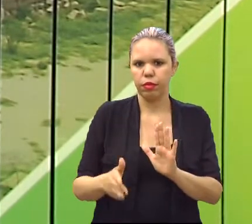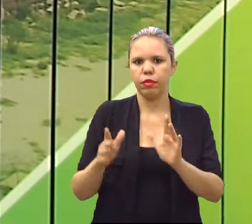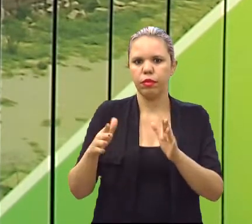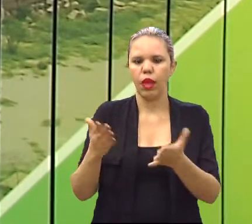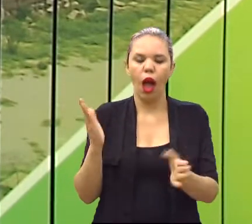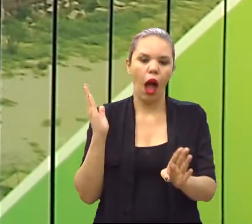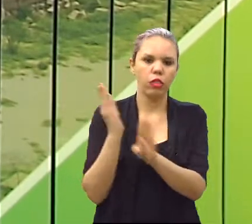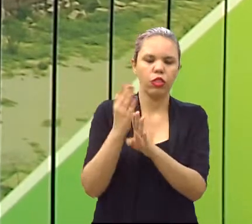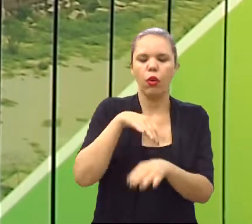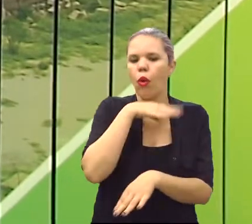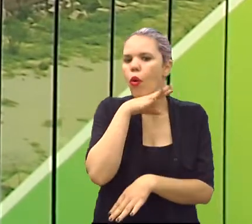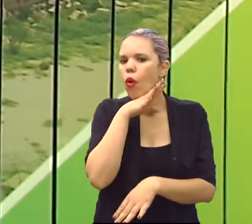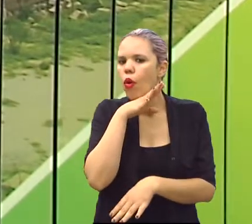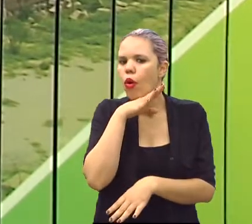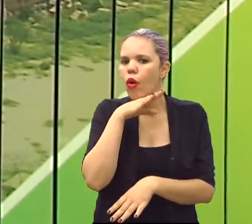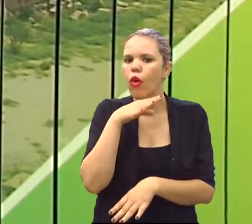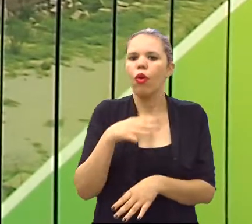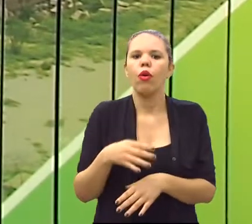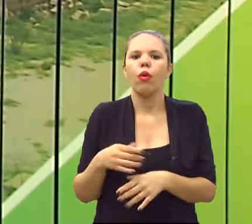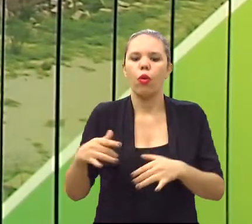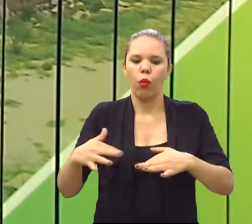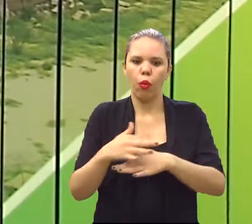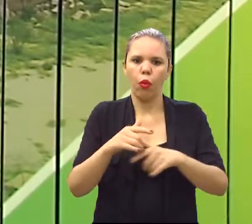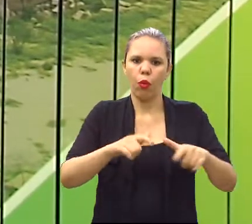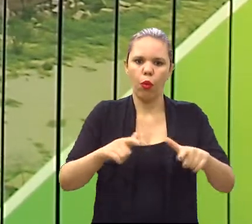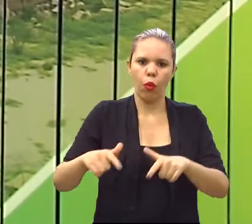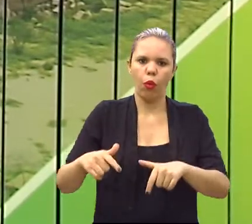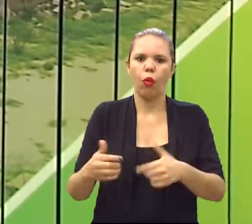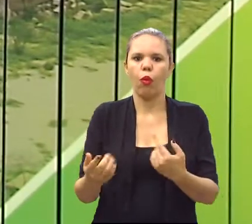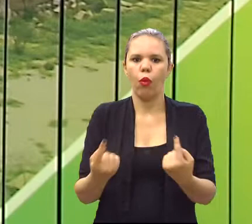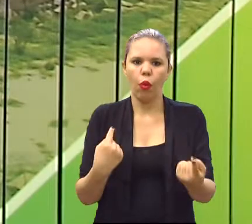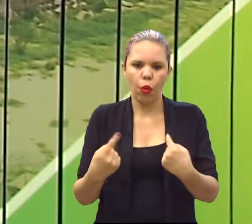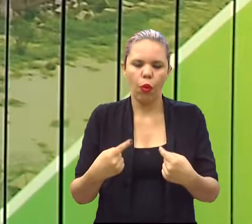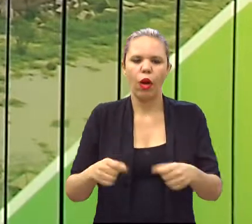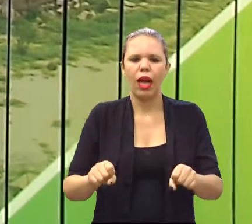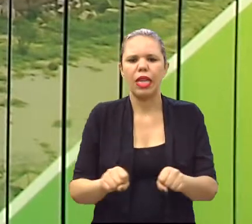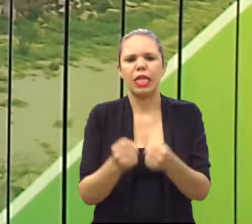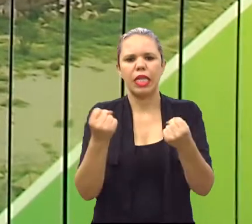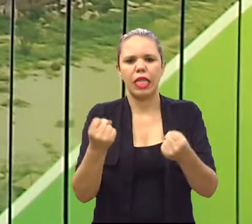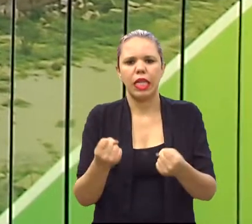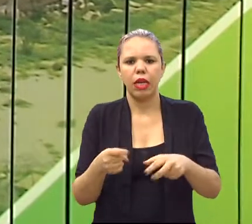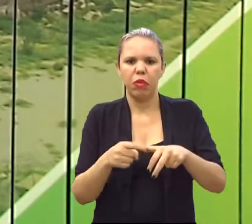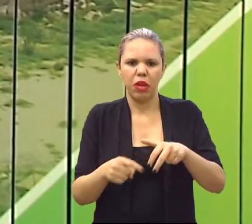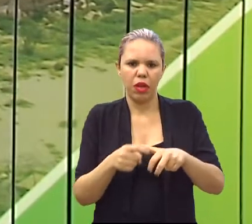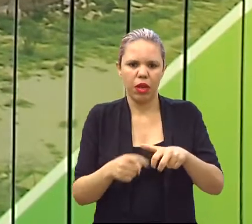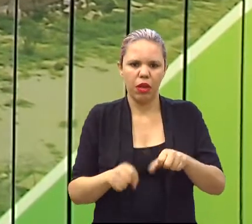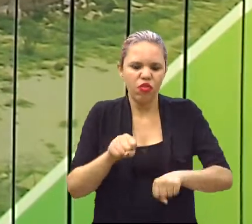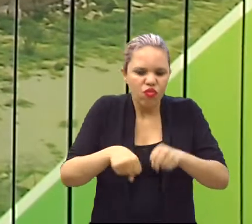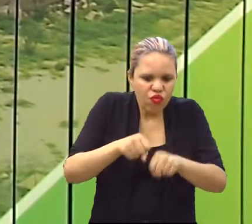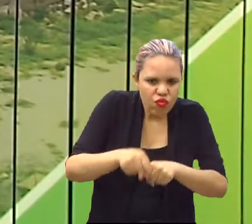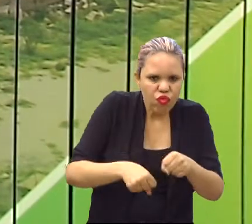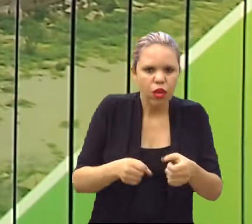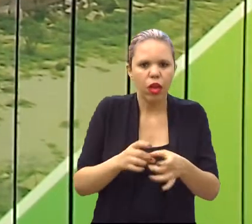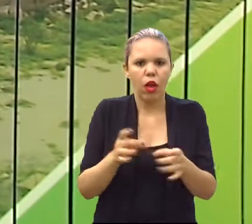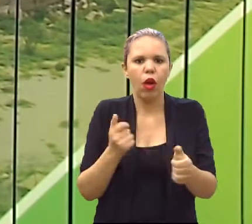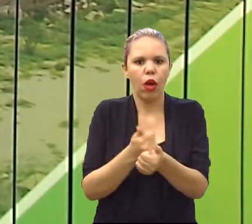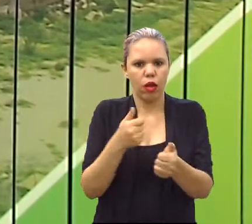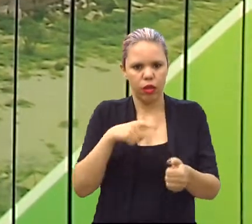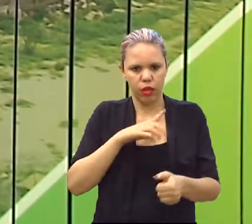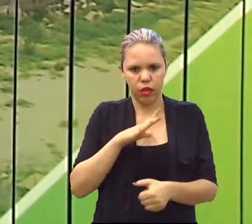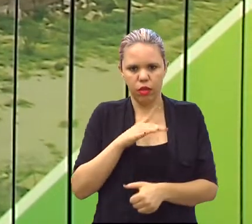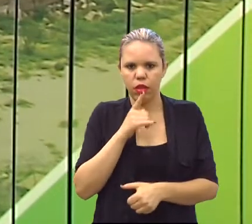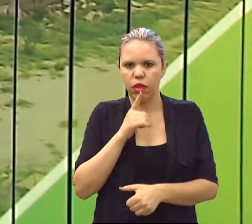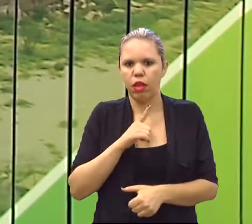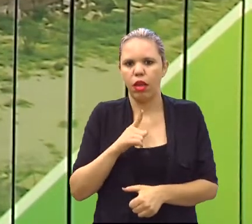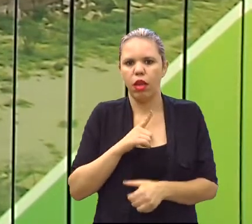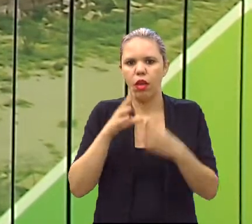a captura de um animal que foi atravessar uma área urbana, ele teve a perna quebrada e a gente acompanha a soltura, sendo que aqui na nossa cidade